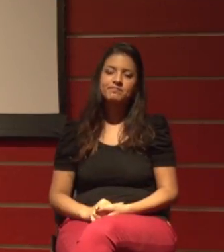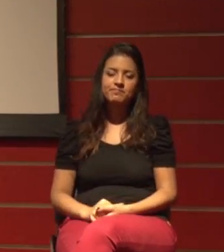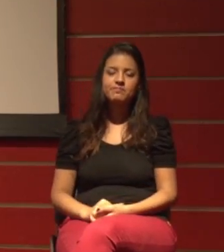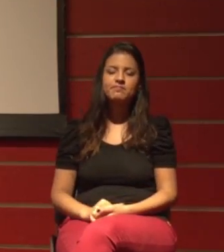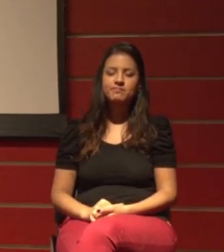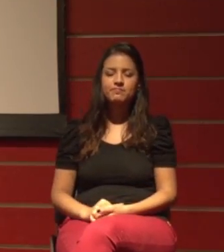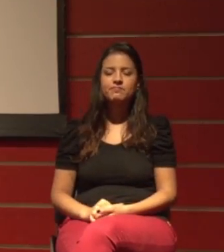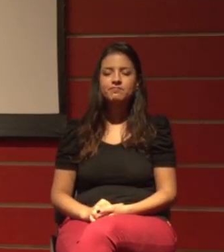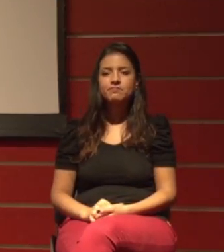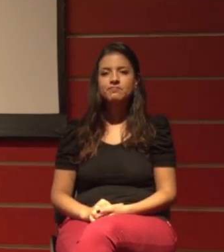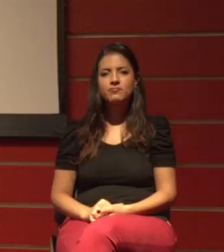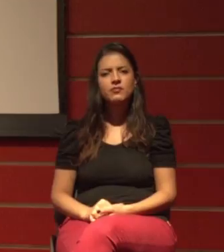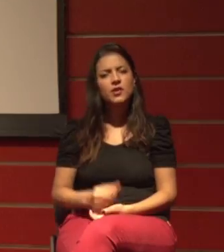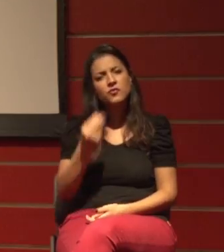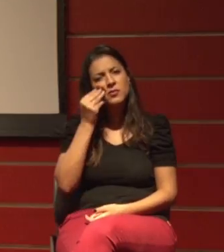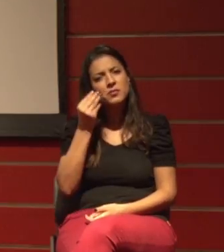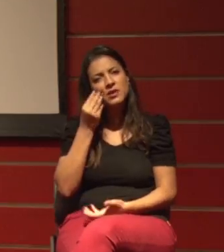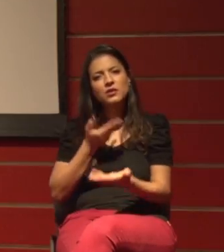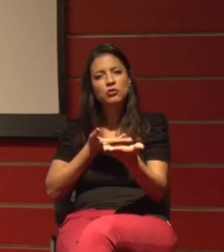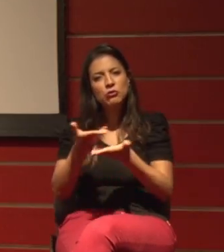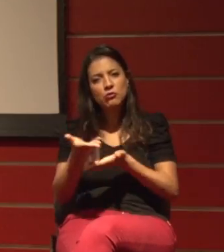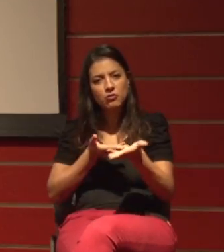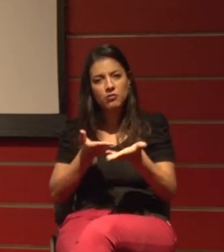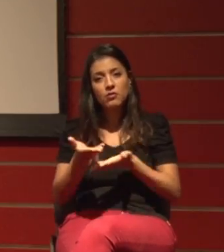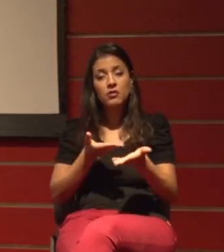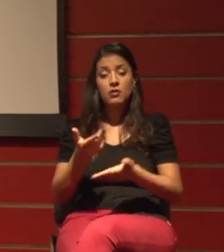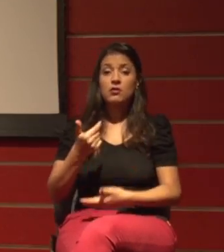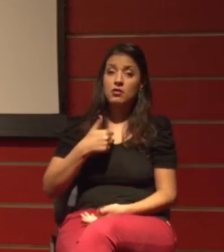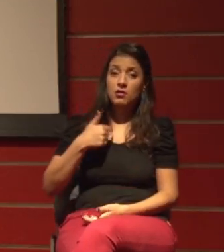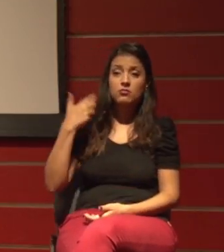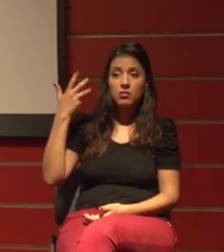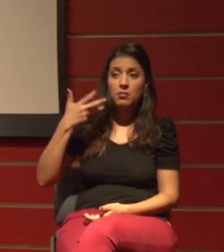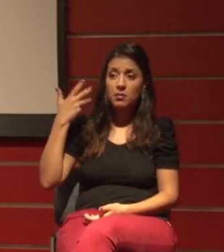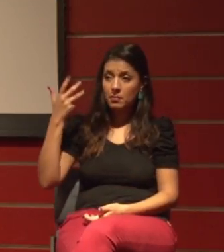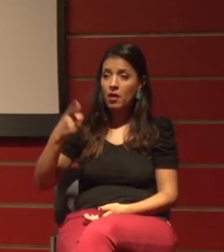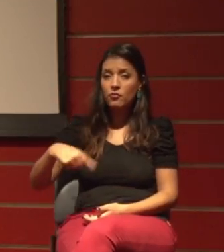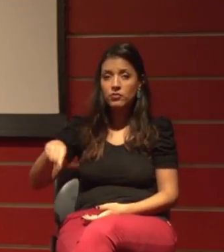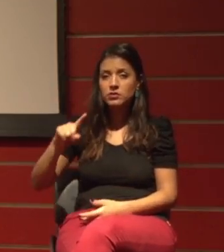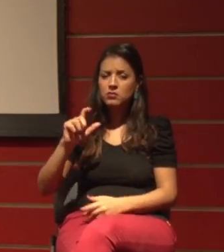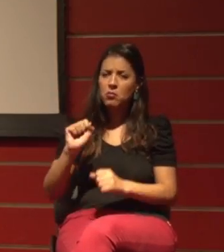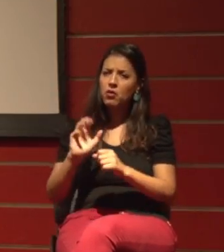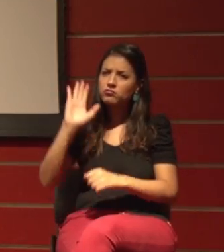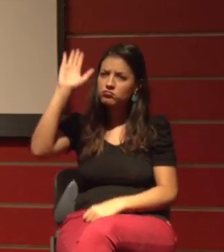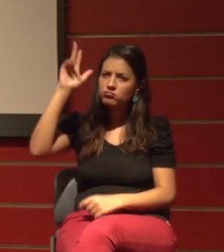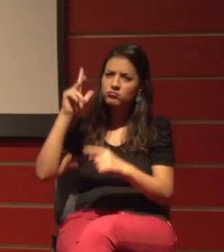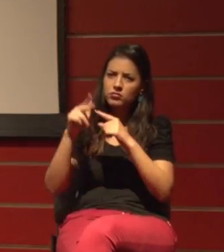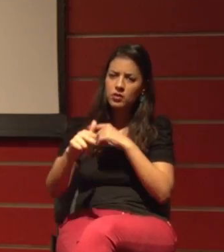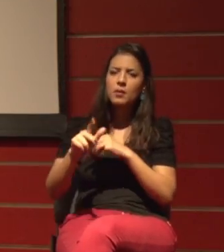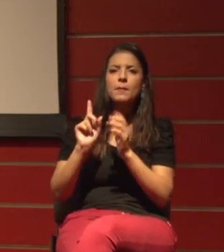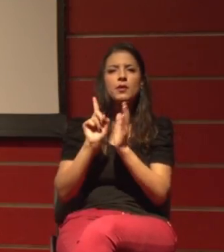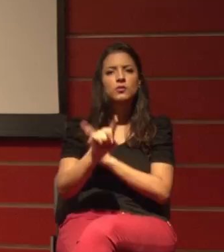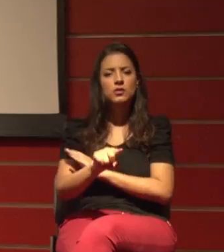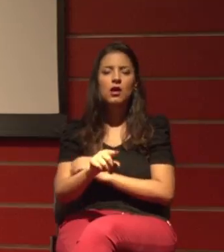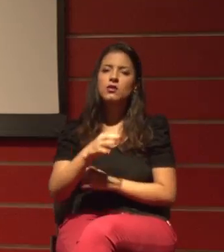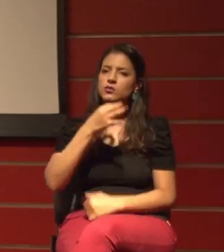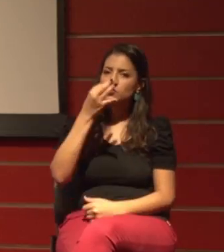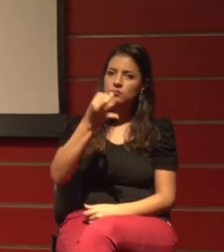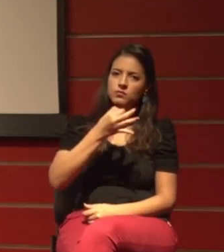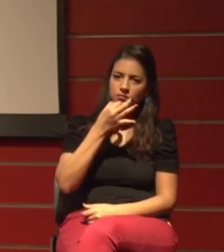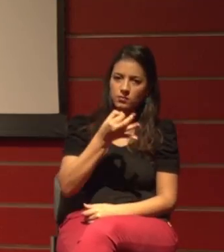vamos tentar fazer uma troca enquanto eu for falando vocês por favor podem me interromper perguntar dar D